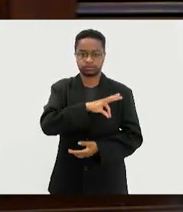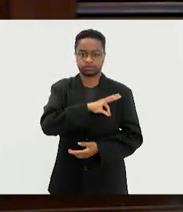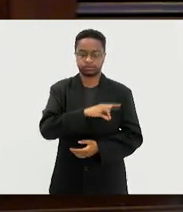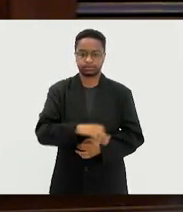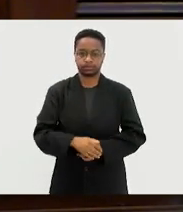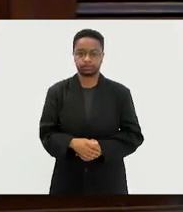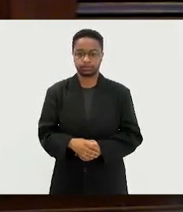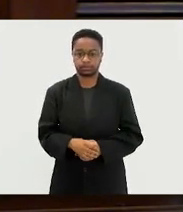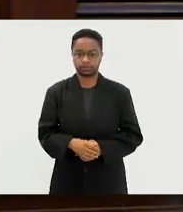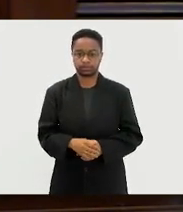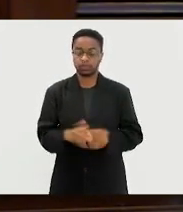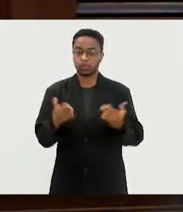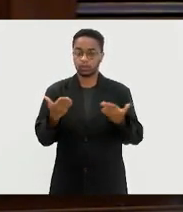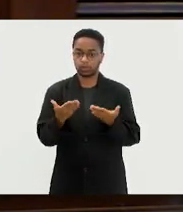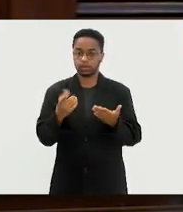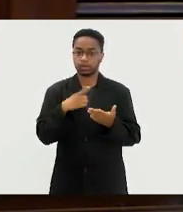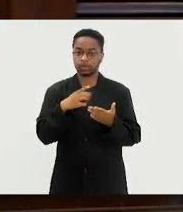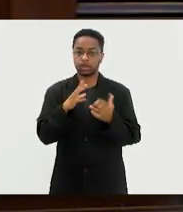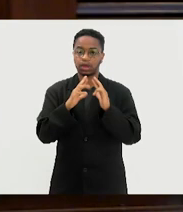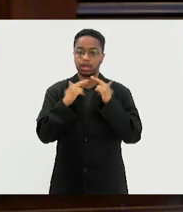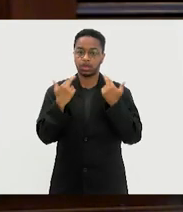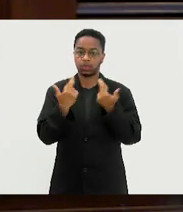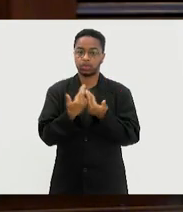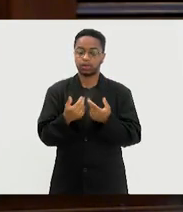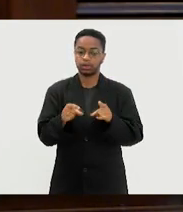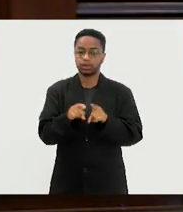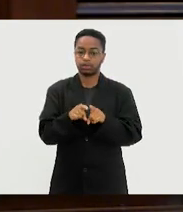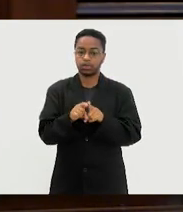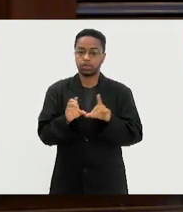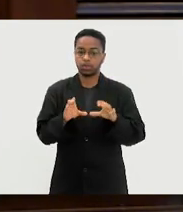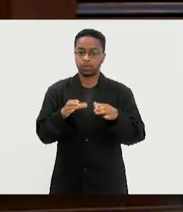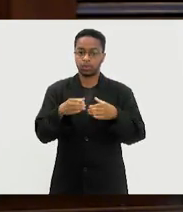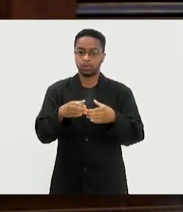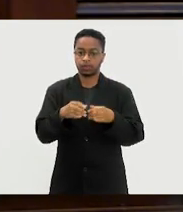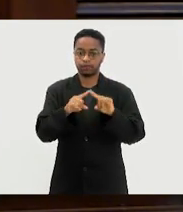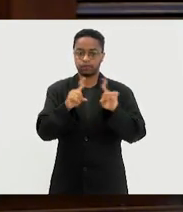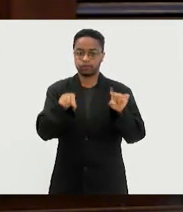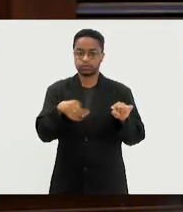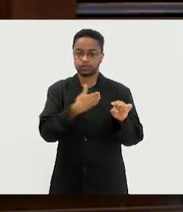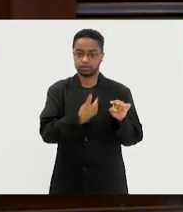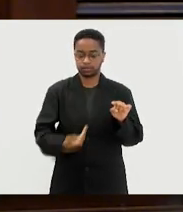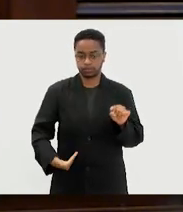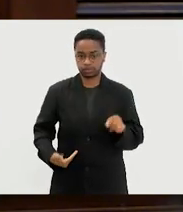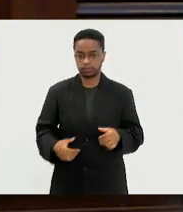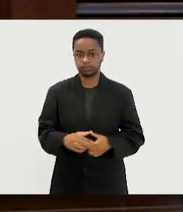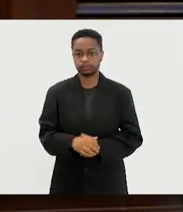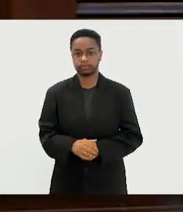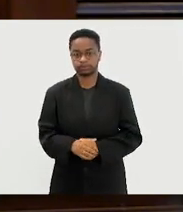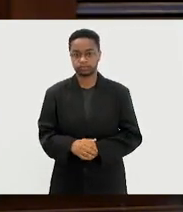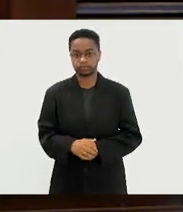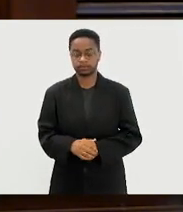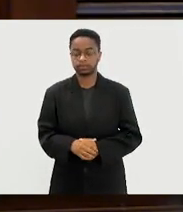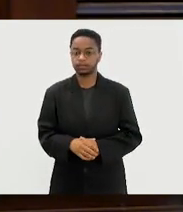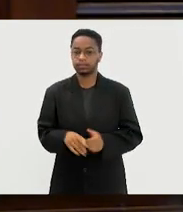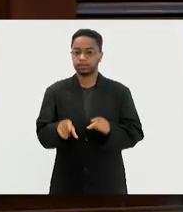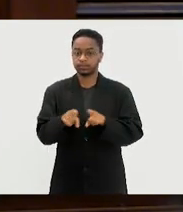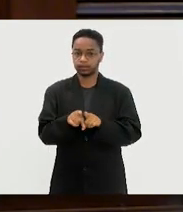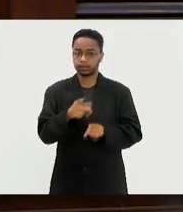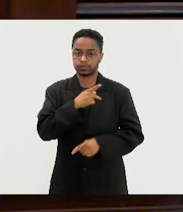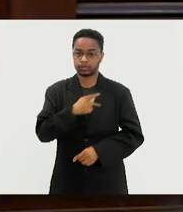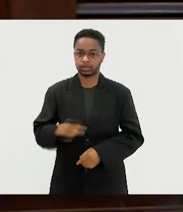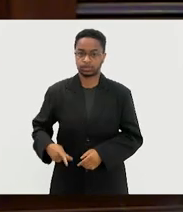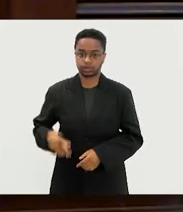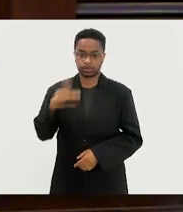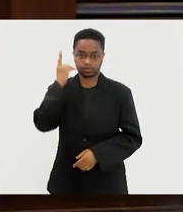Hoje tivemos audiência pública também da Comissão de Servidores Públicos, também presidida pela deputada